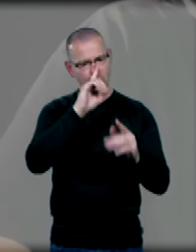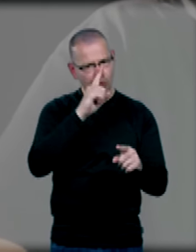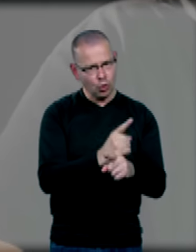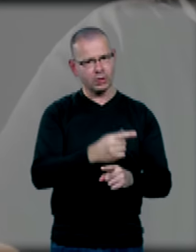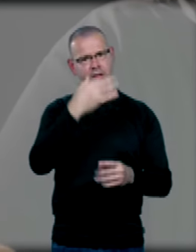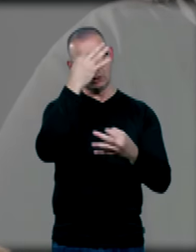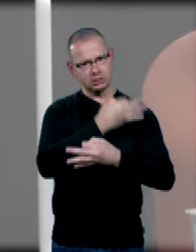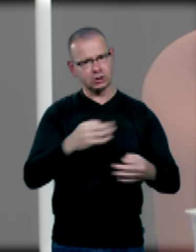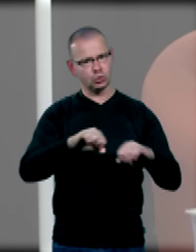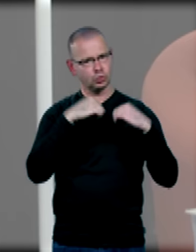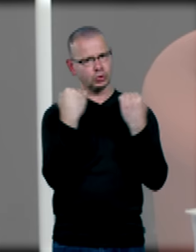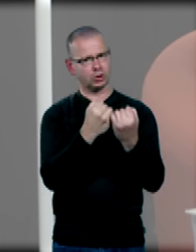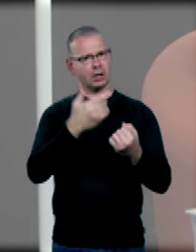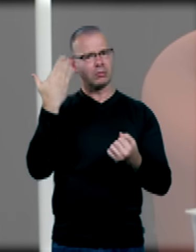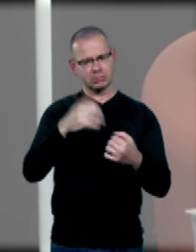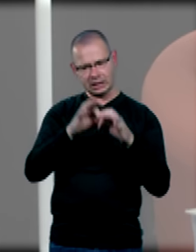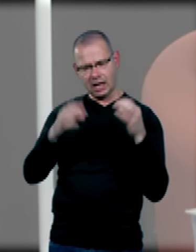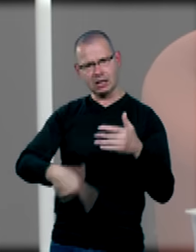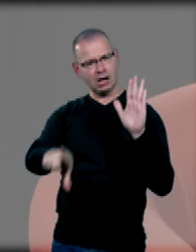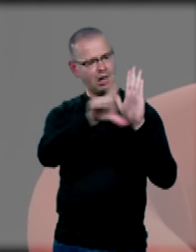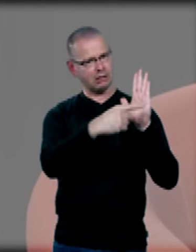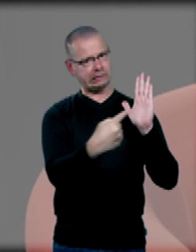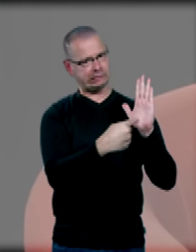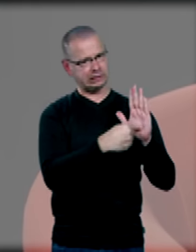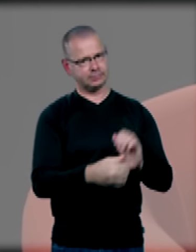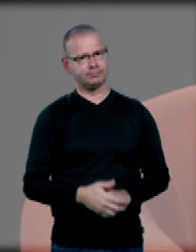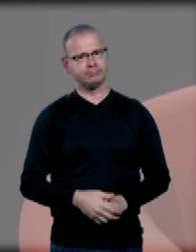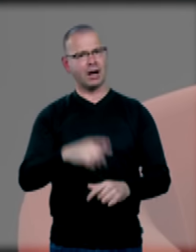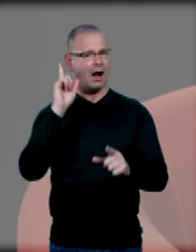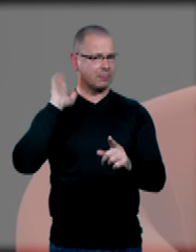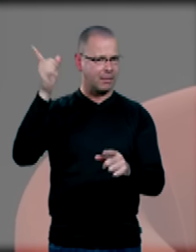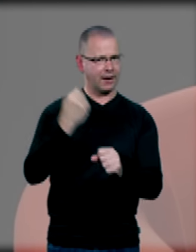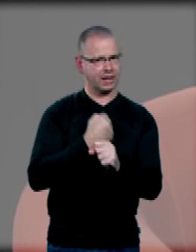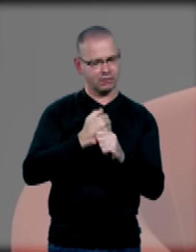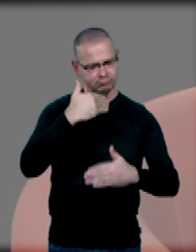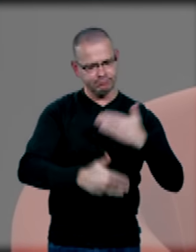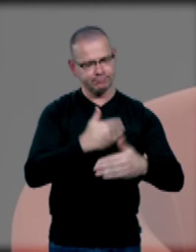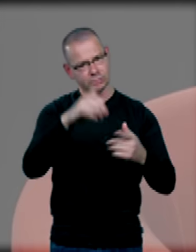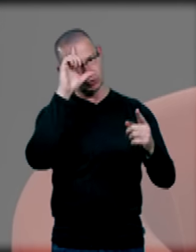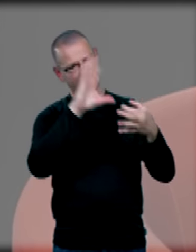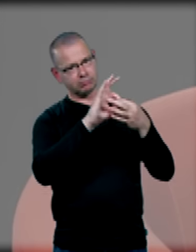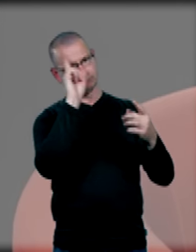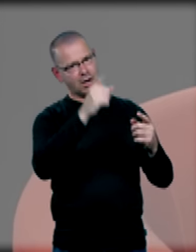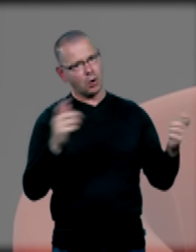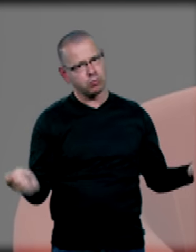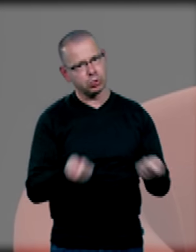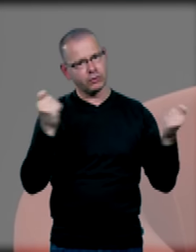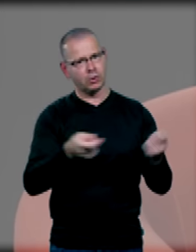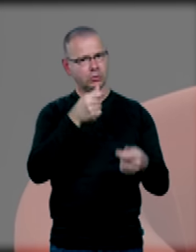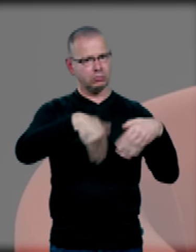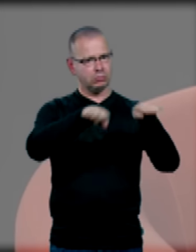promover a igualdade entre homens e mulheres. Artigo 70. Os jovens gozam de proteção especial para a efetivação dos seus